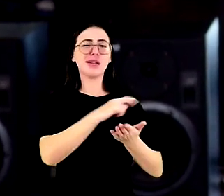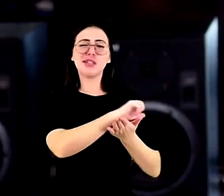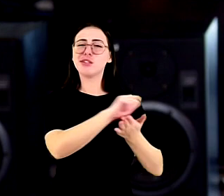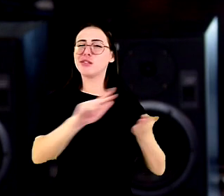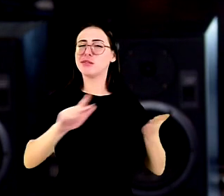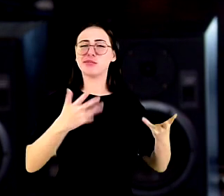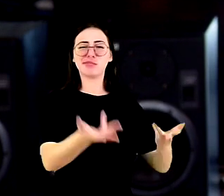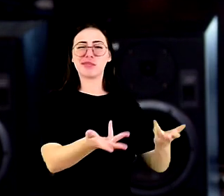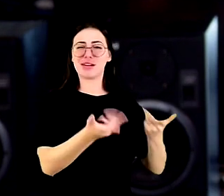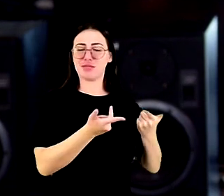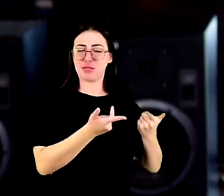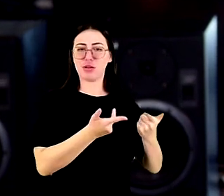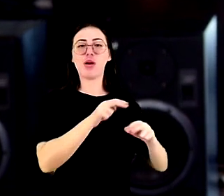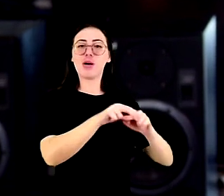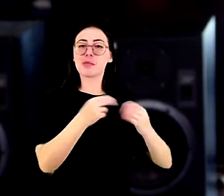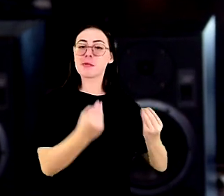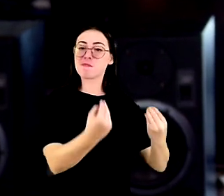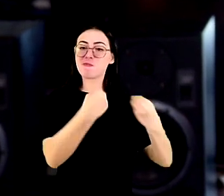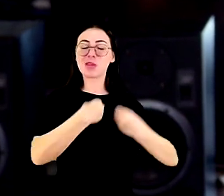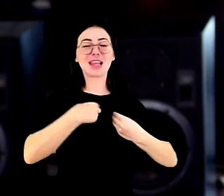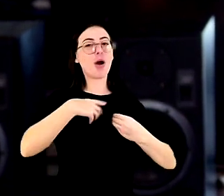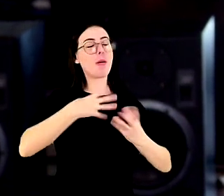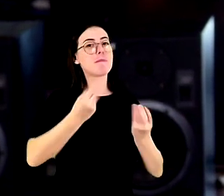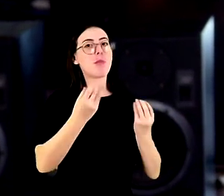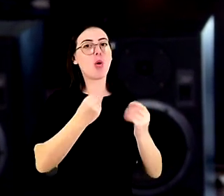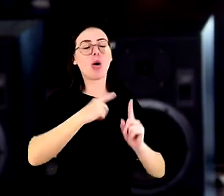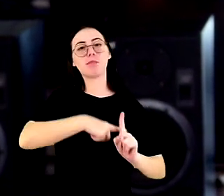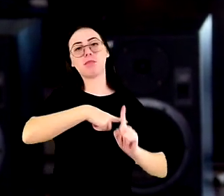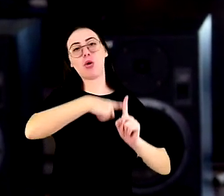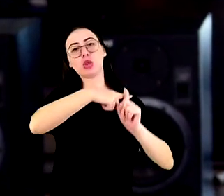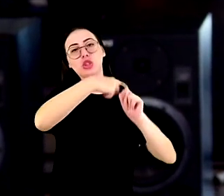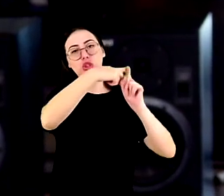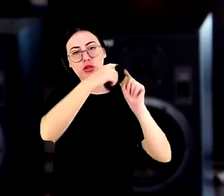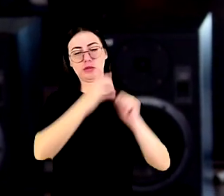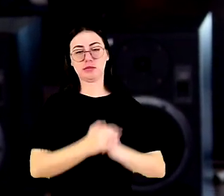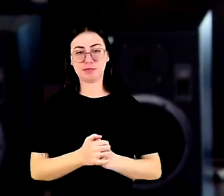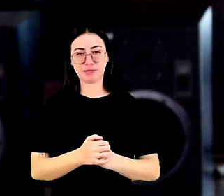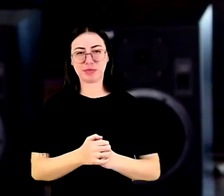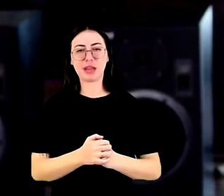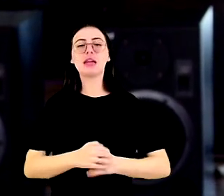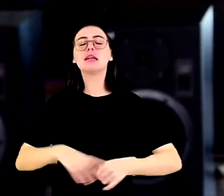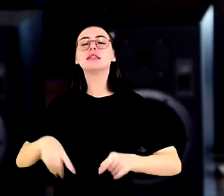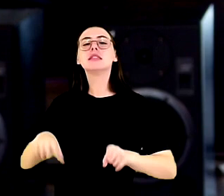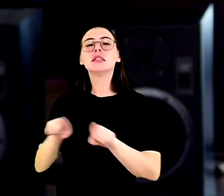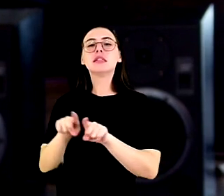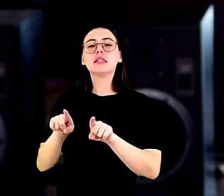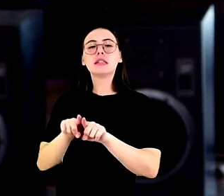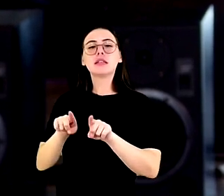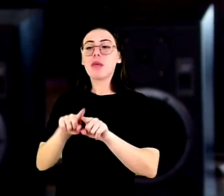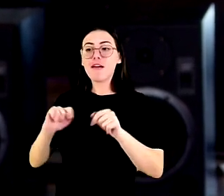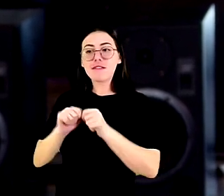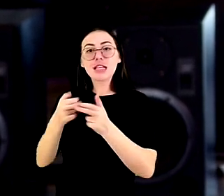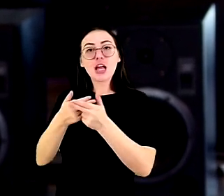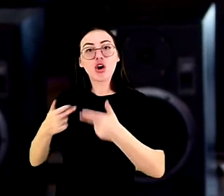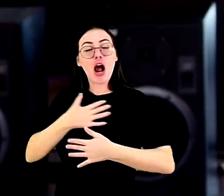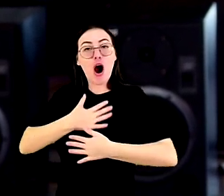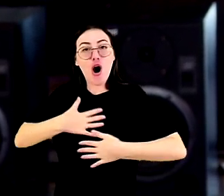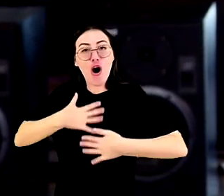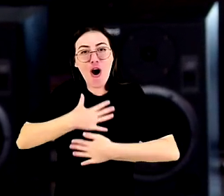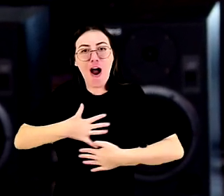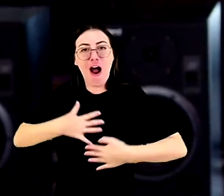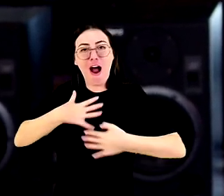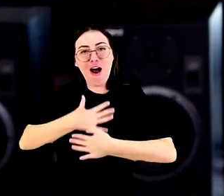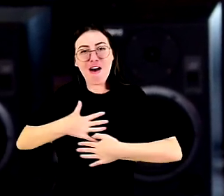realidade, trouxe muitos benefícios. Além desses benefícios citados, o fato de você fazer o que você gosta. Então, quando você faz o que